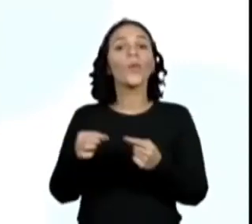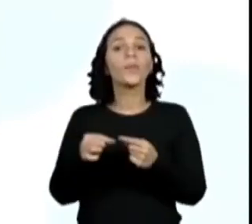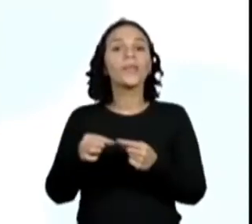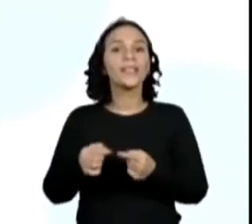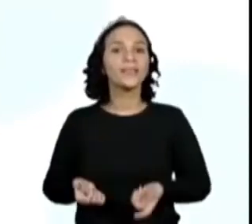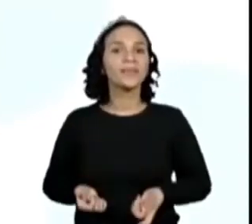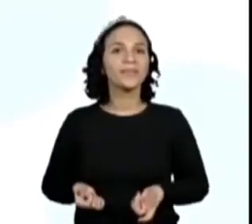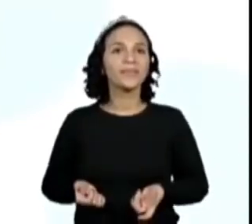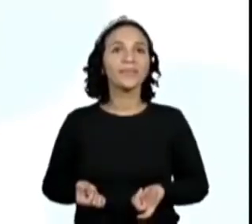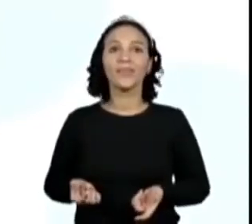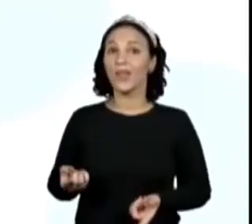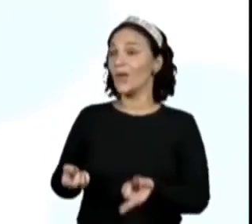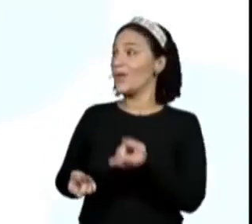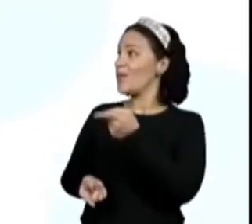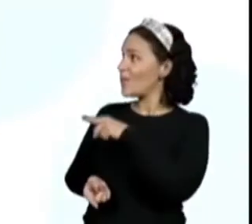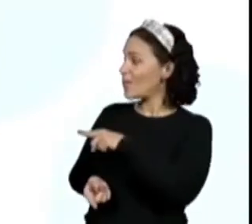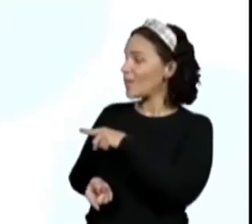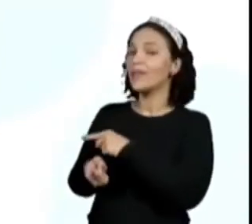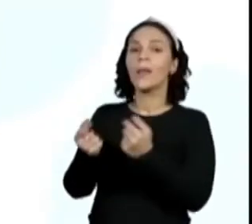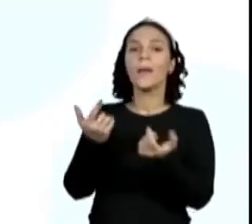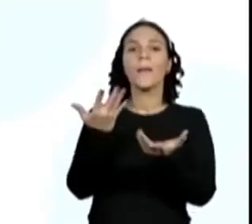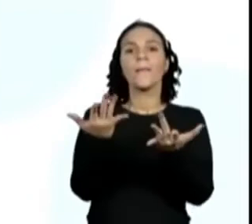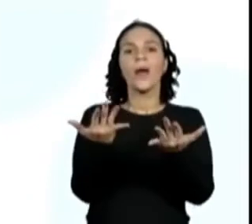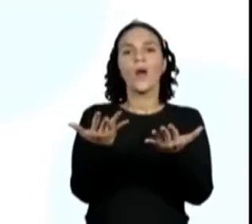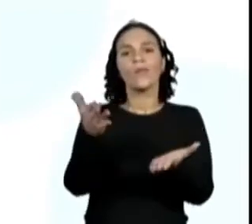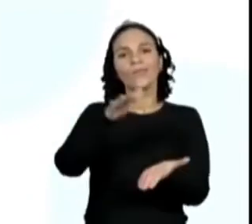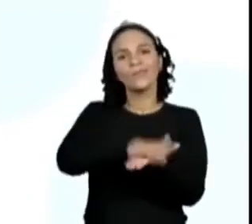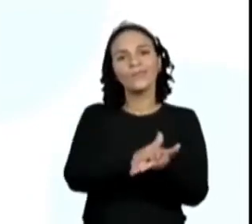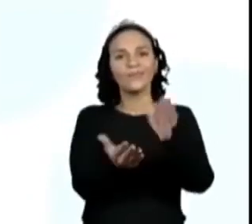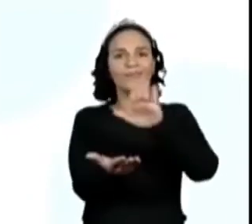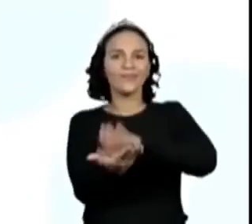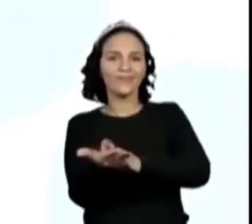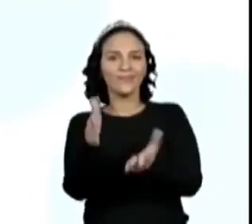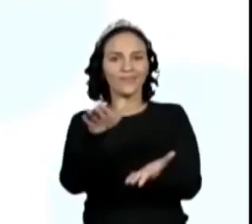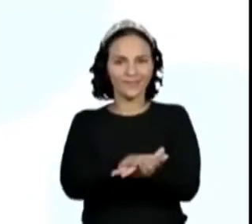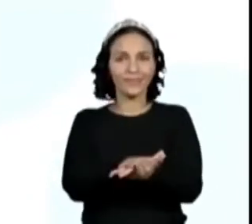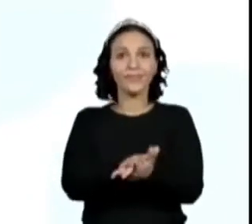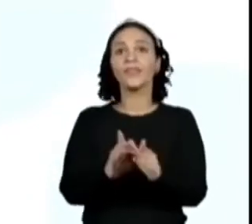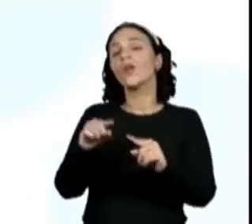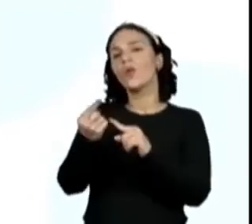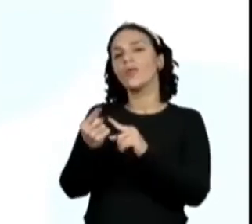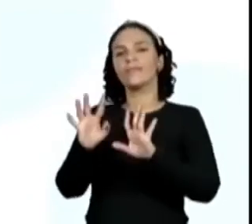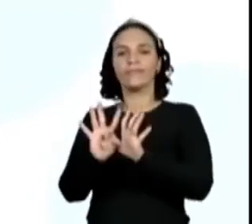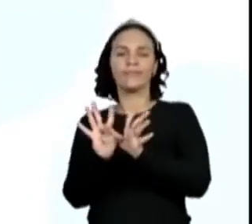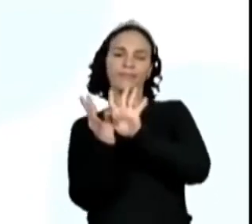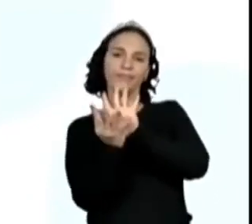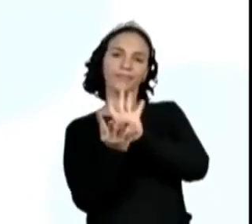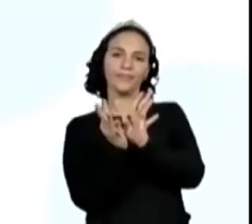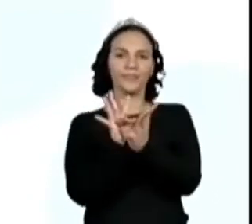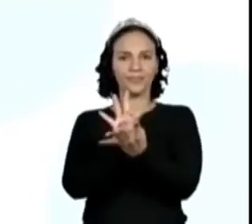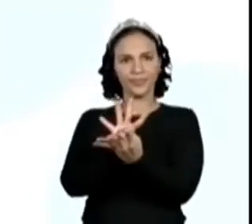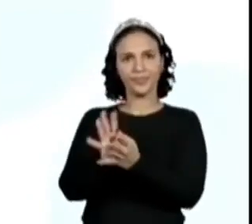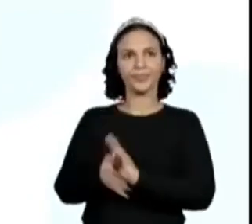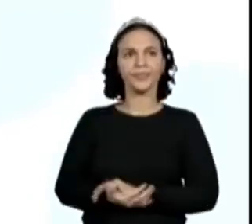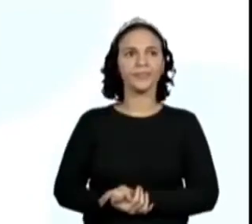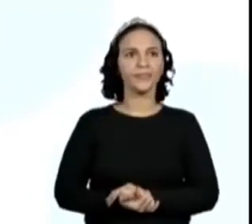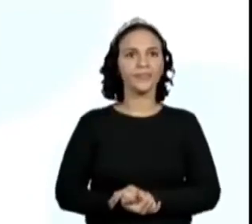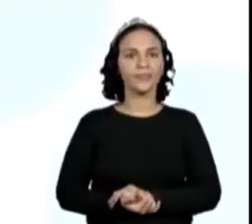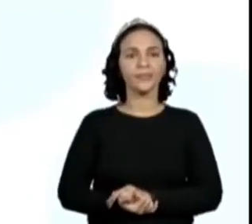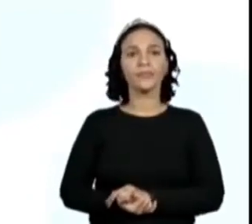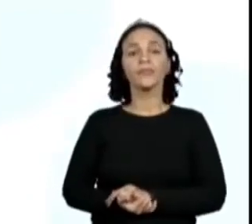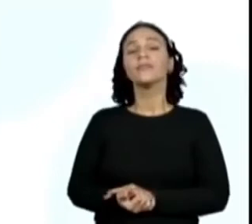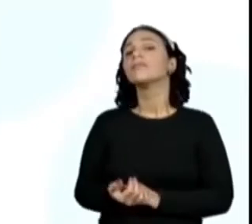Aqui, parlendas para brincar com as mãos. E essa para brincar de roda. Até